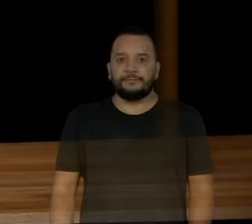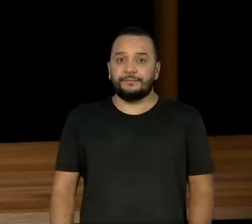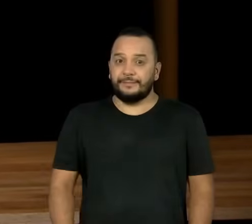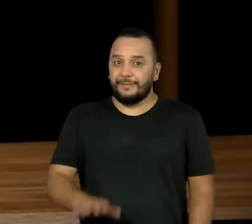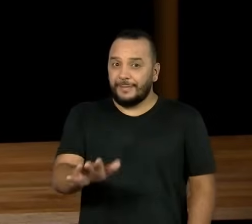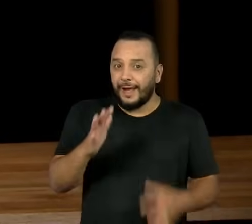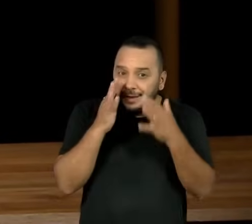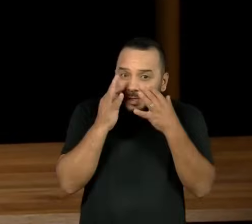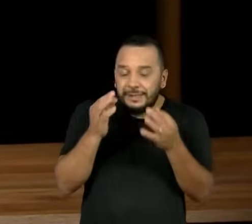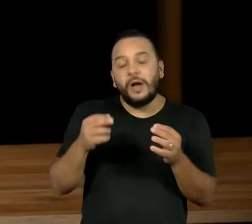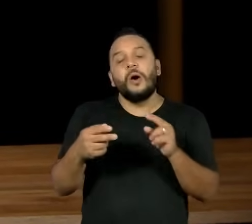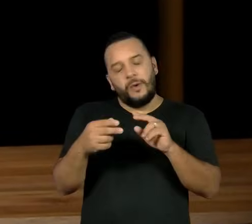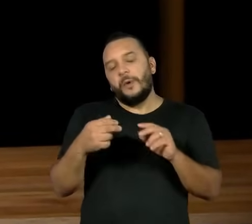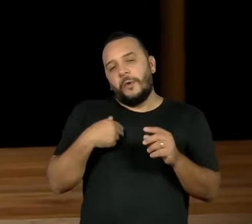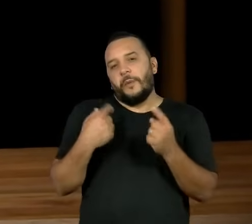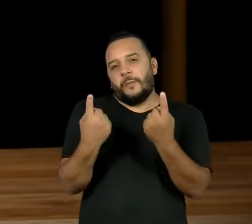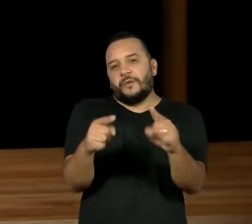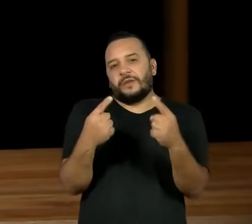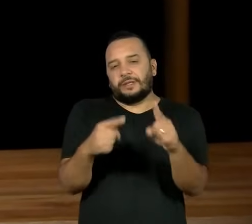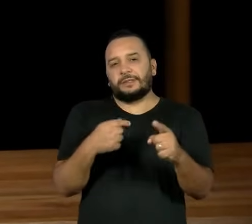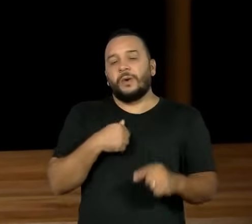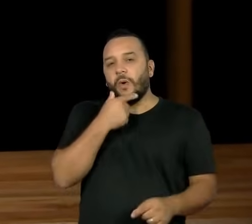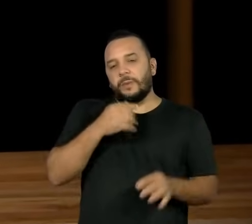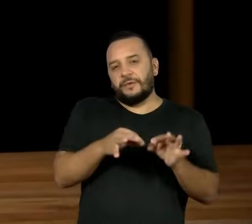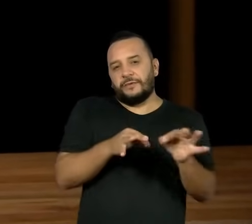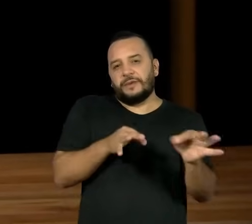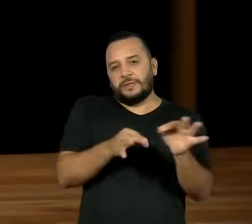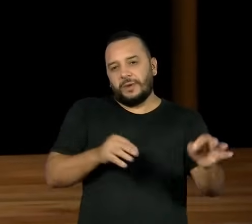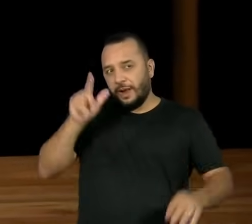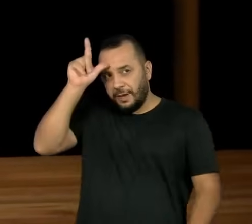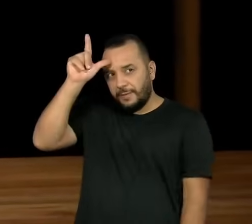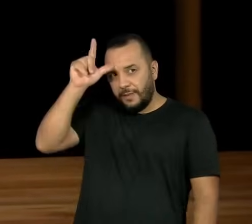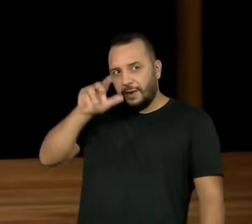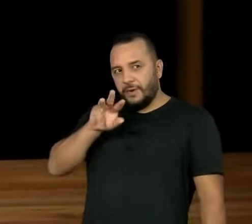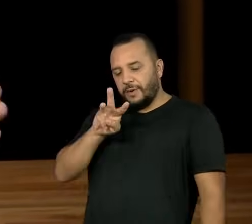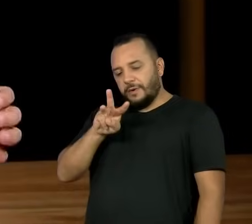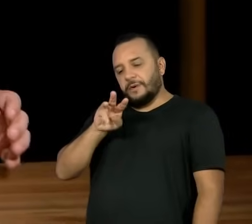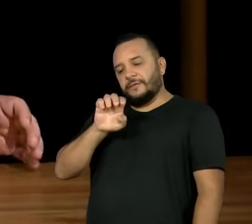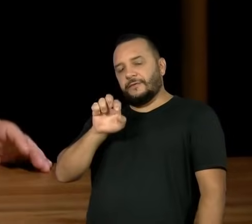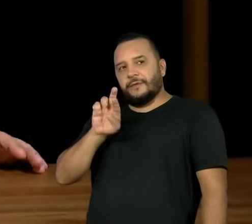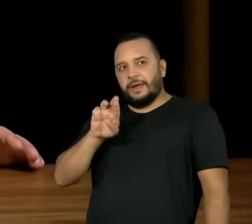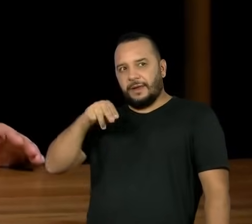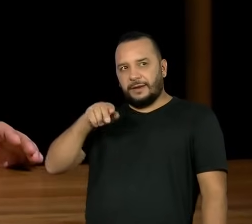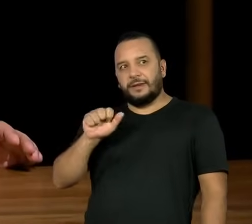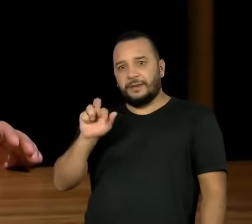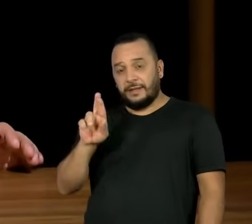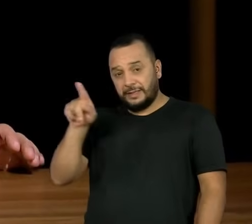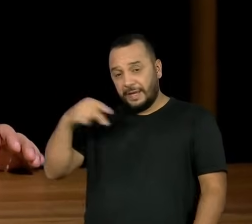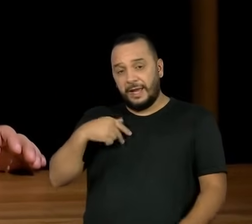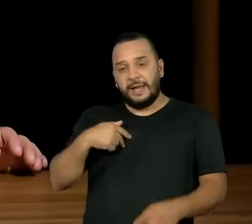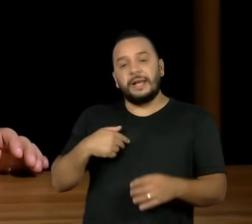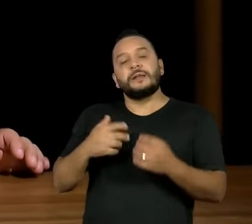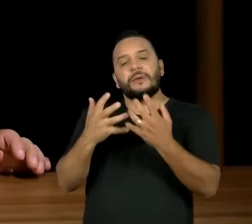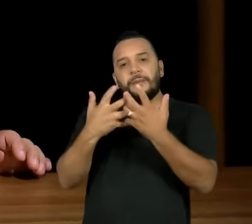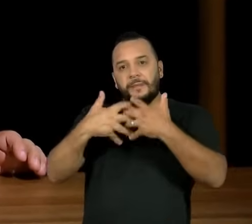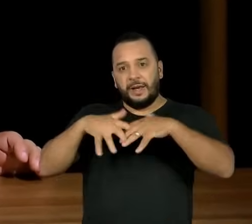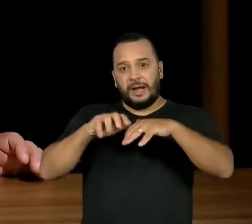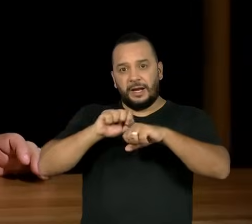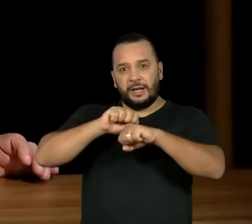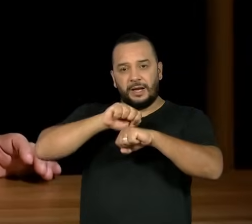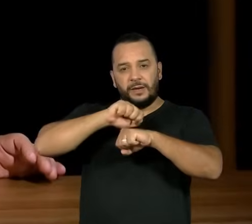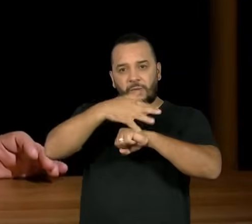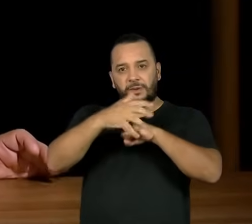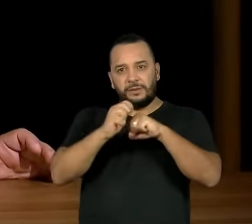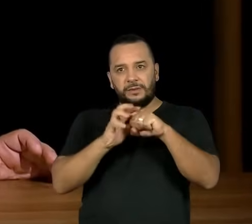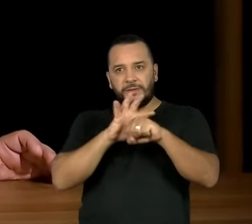Escuta essa provocação do físico alemão Werner Heisenberg. Ele é pioneiro da mecânica quântica e criador do princípio da incerteza.